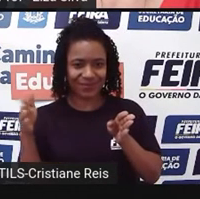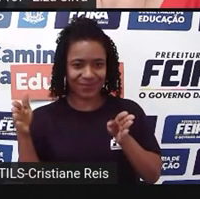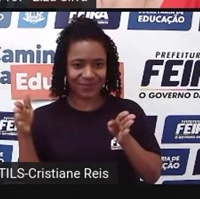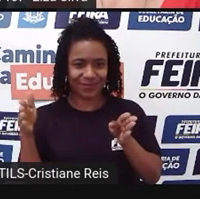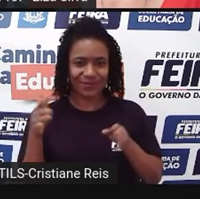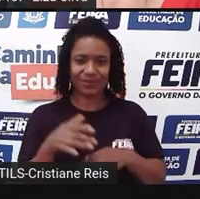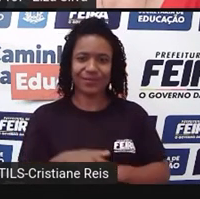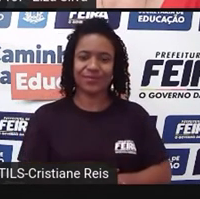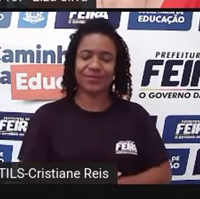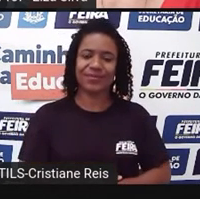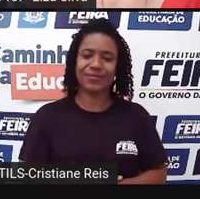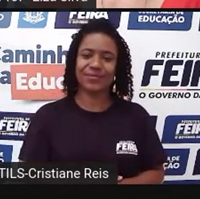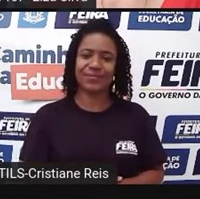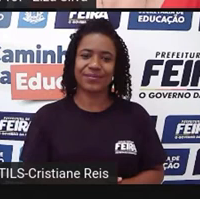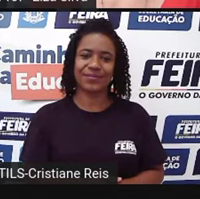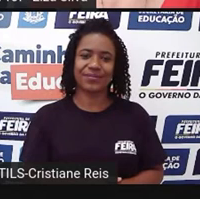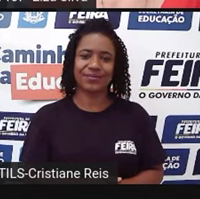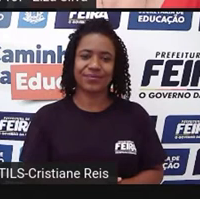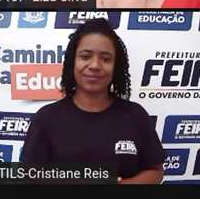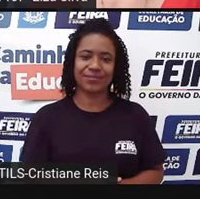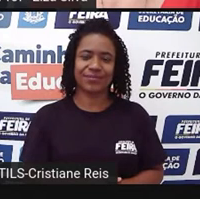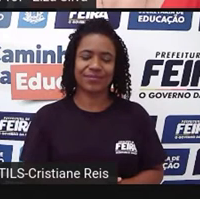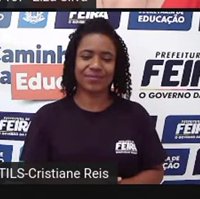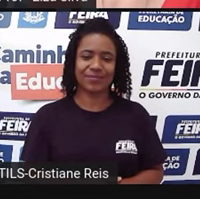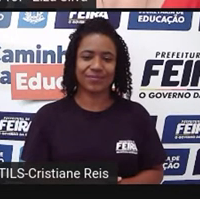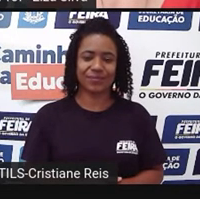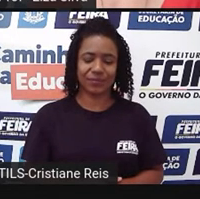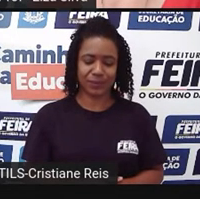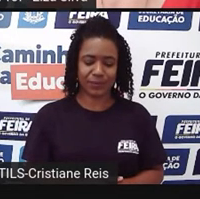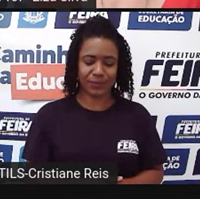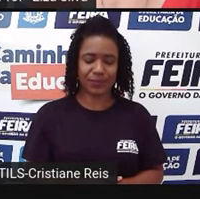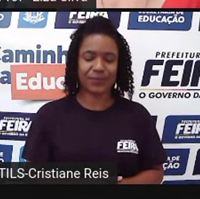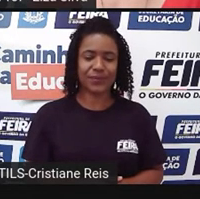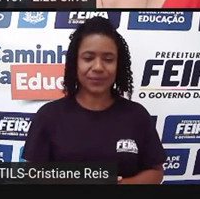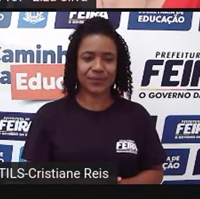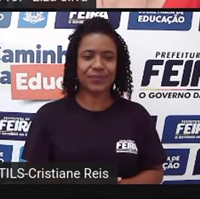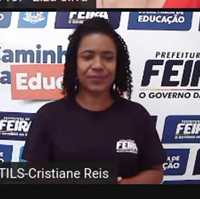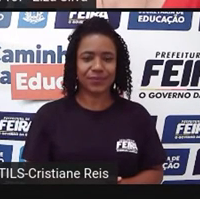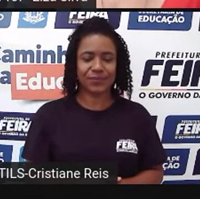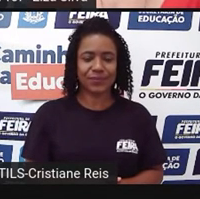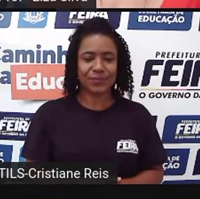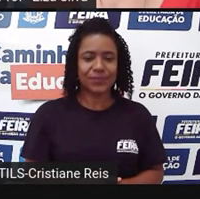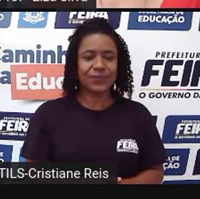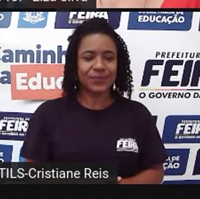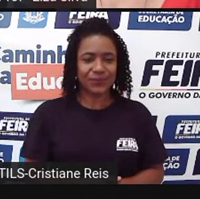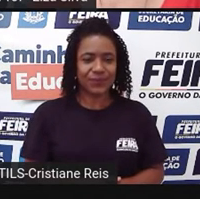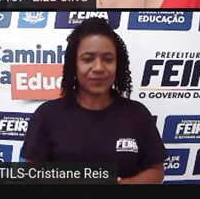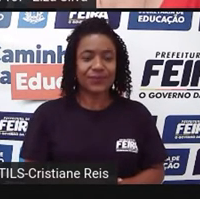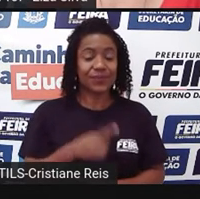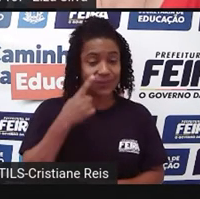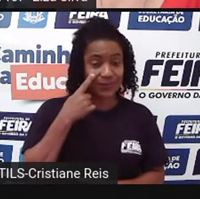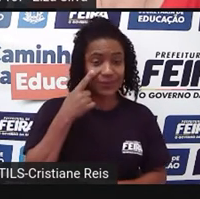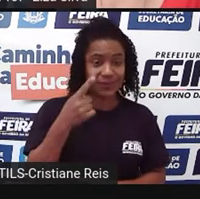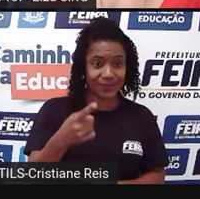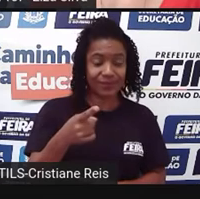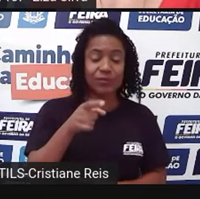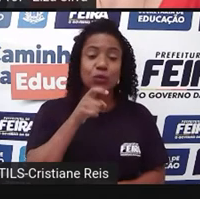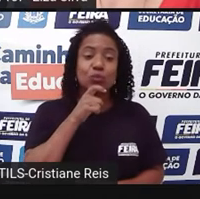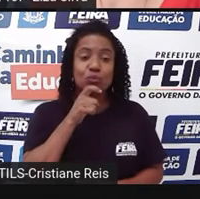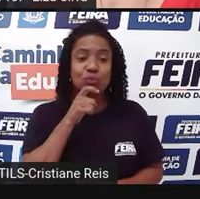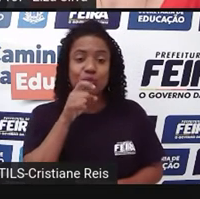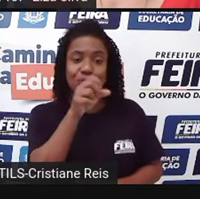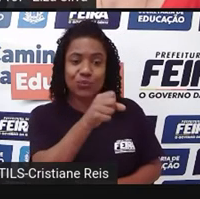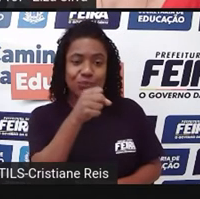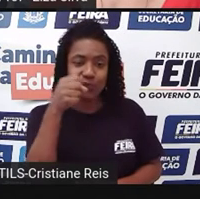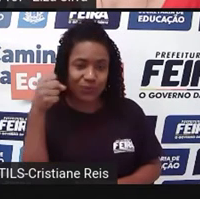você fica de rato tomar cima dele é o refrigério eram é o refrigerador geladeira